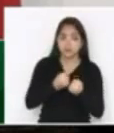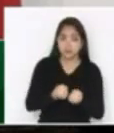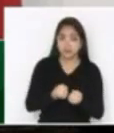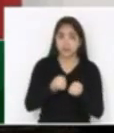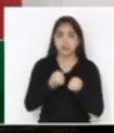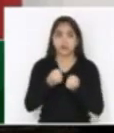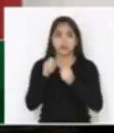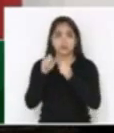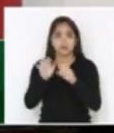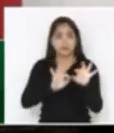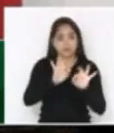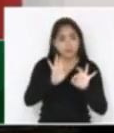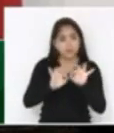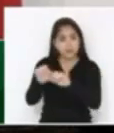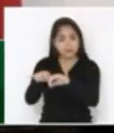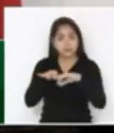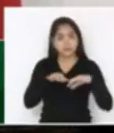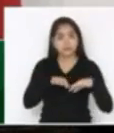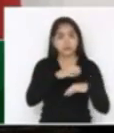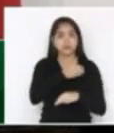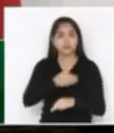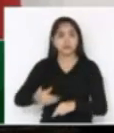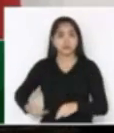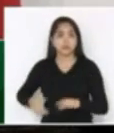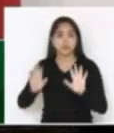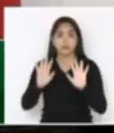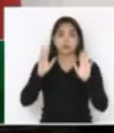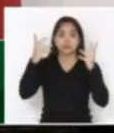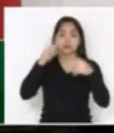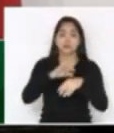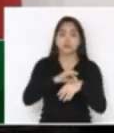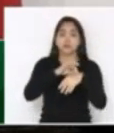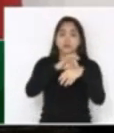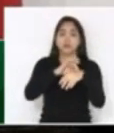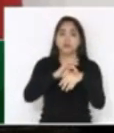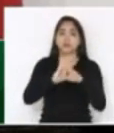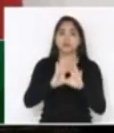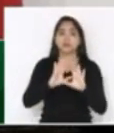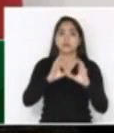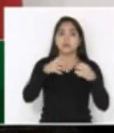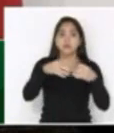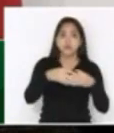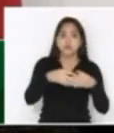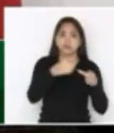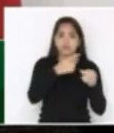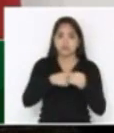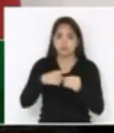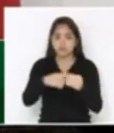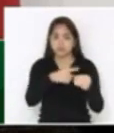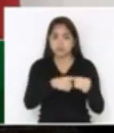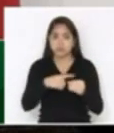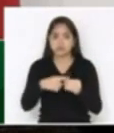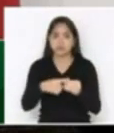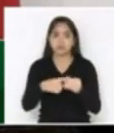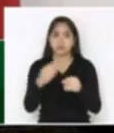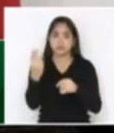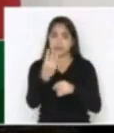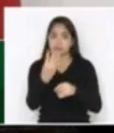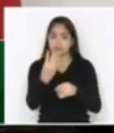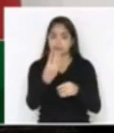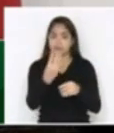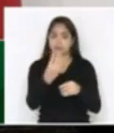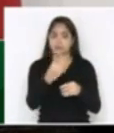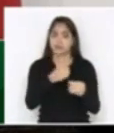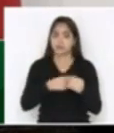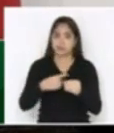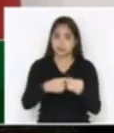dessa audiência pública um grande evento que trouxe lideranças dos municípios de Nova Veneza, Forquilim e Maracajá. É com essa